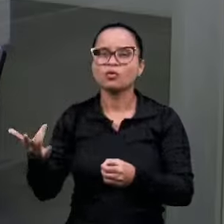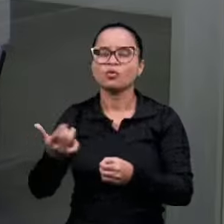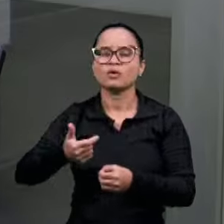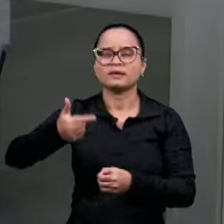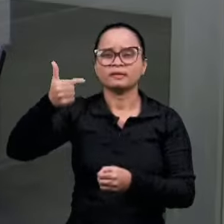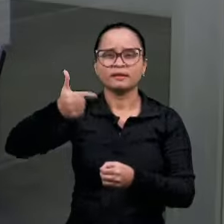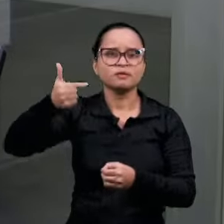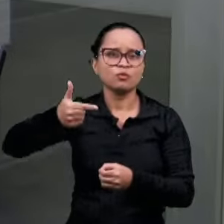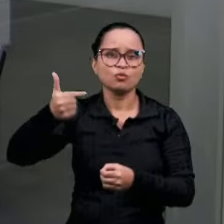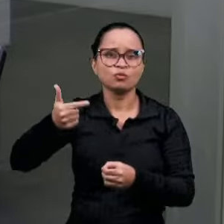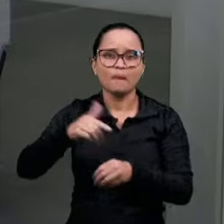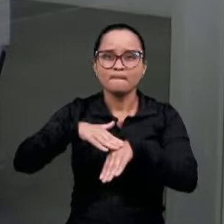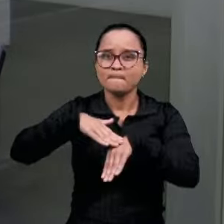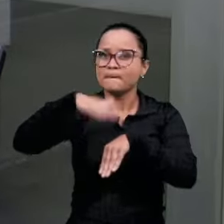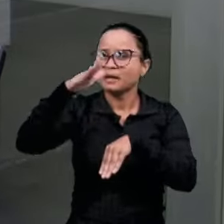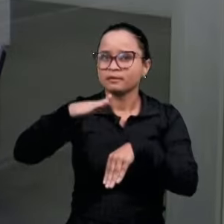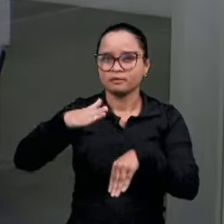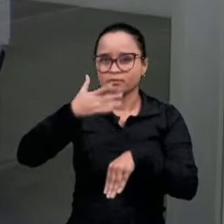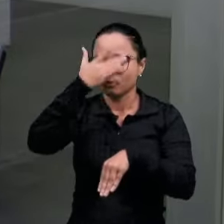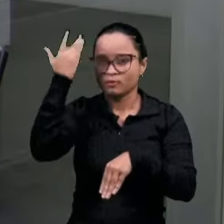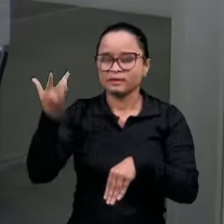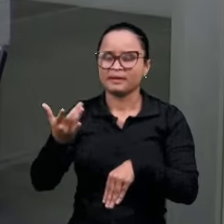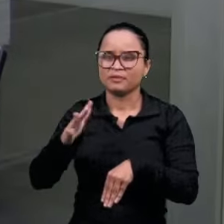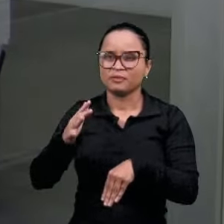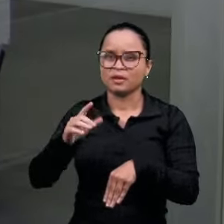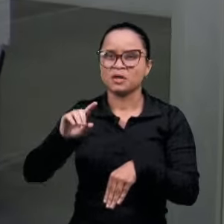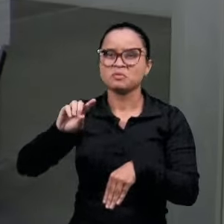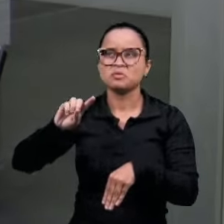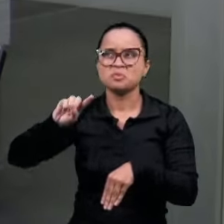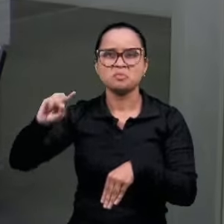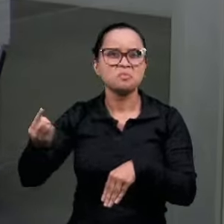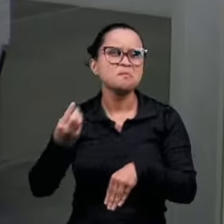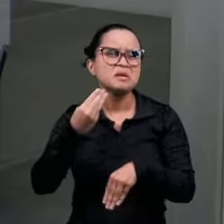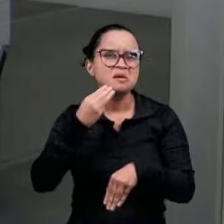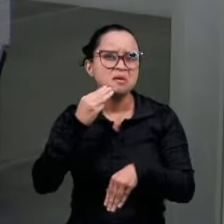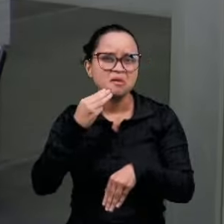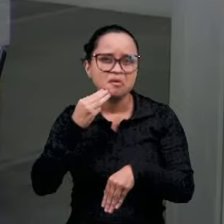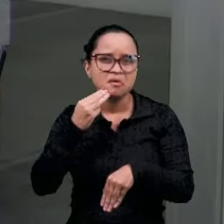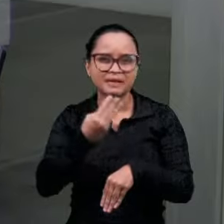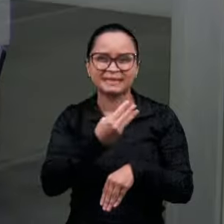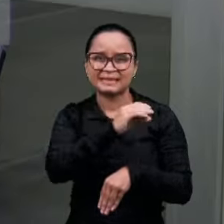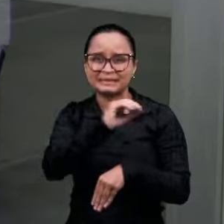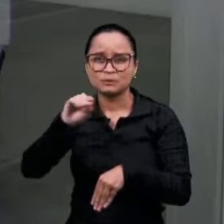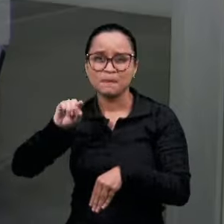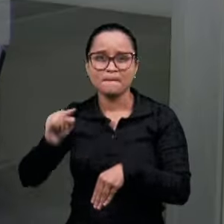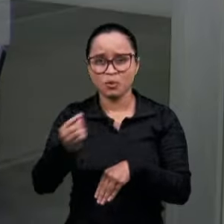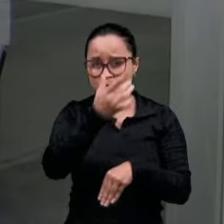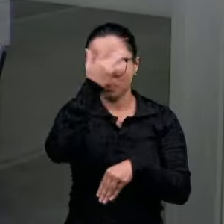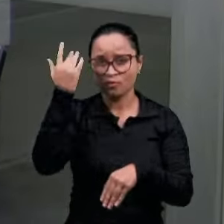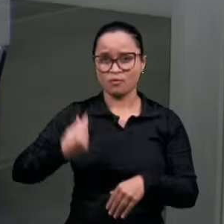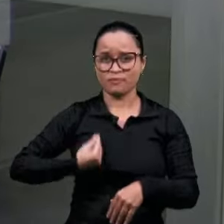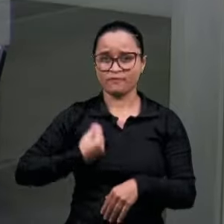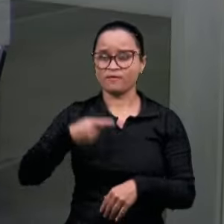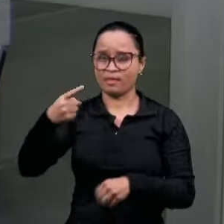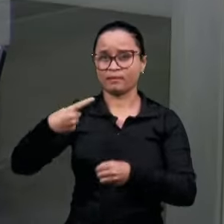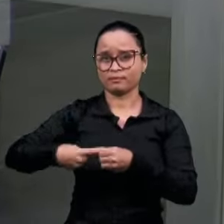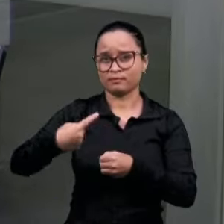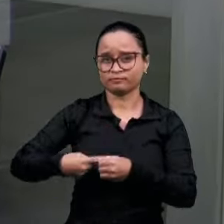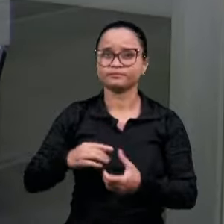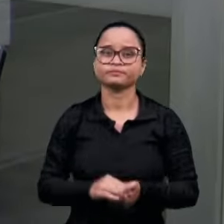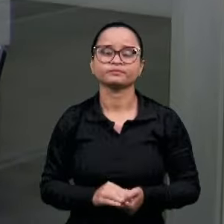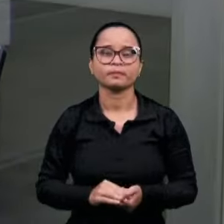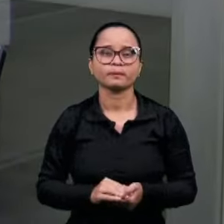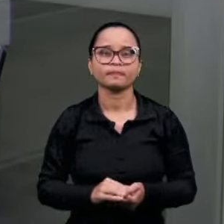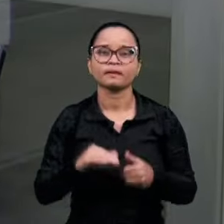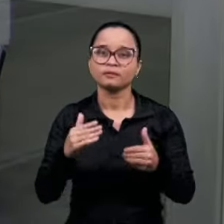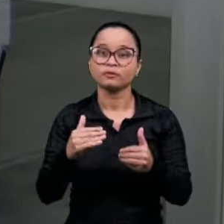perto de 1.300.000 habitantes. São Amém. Gonçalo. Então, pastor, agora a gente vai, o senhor caminhando